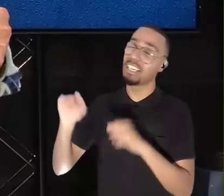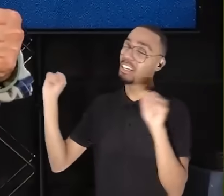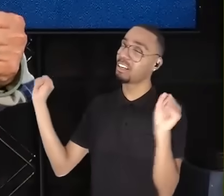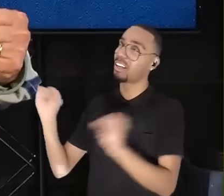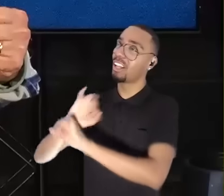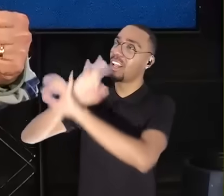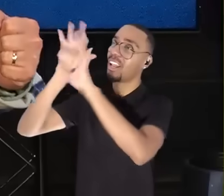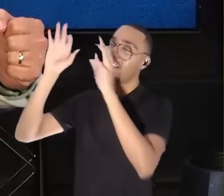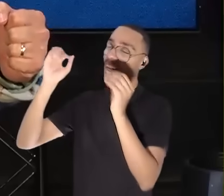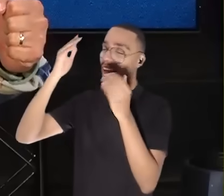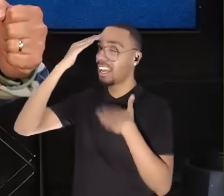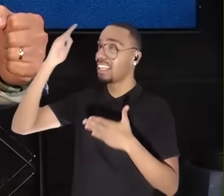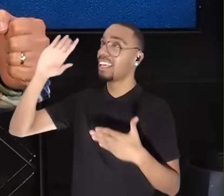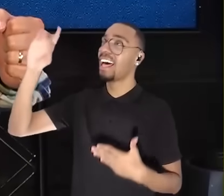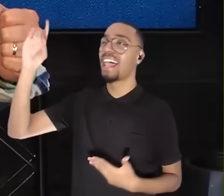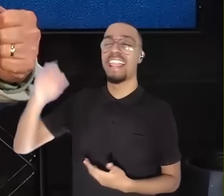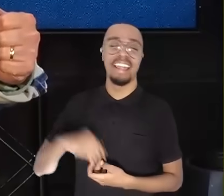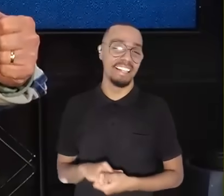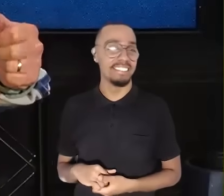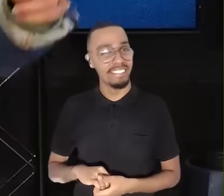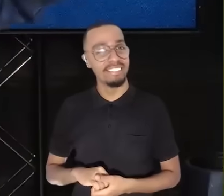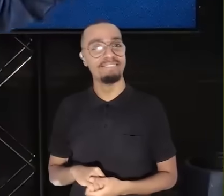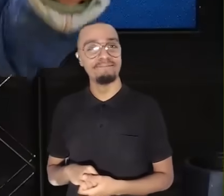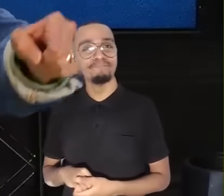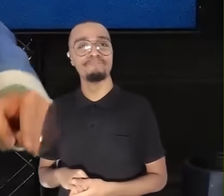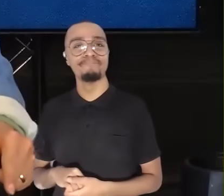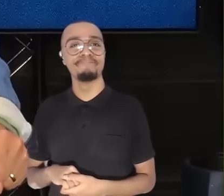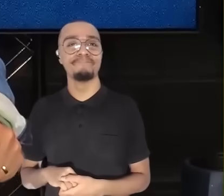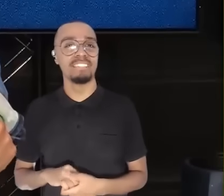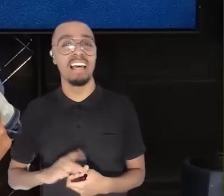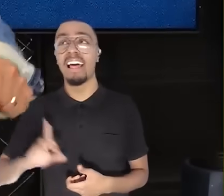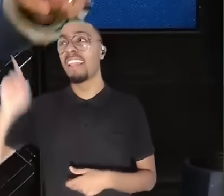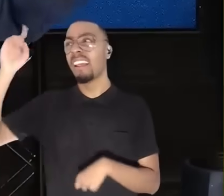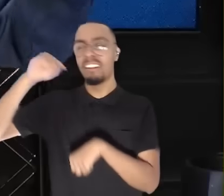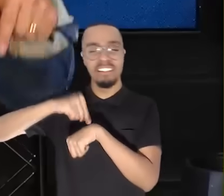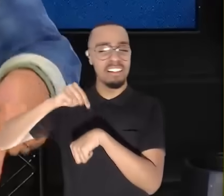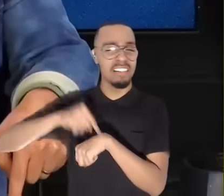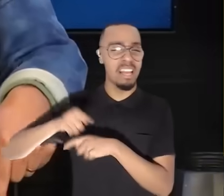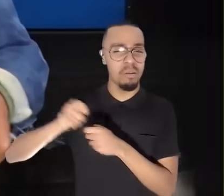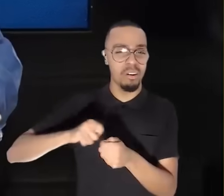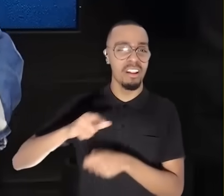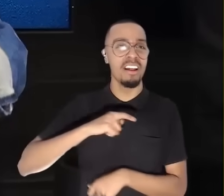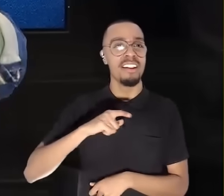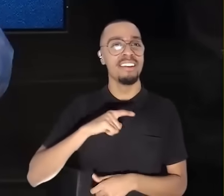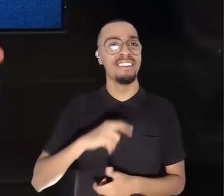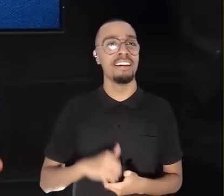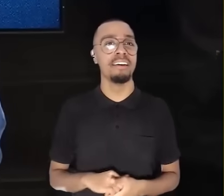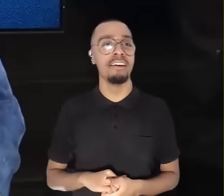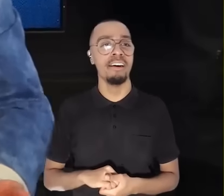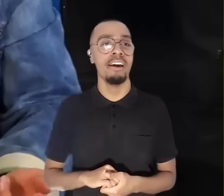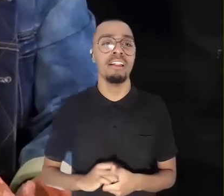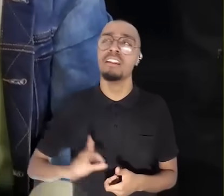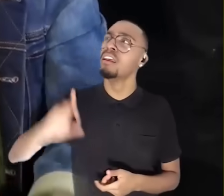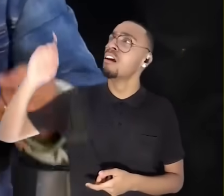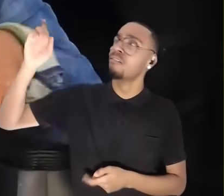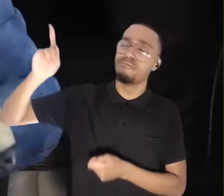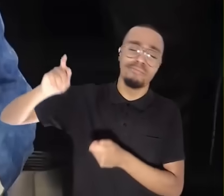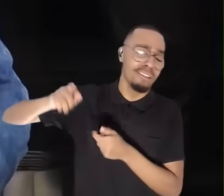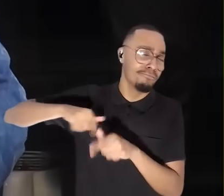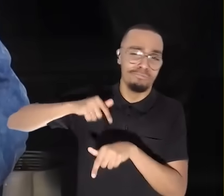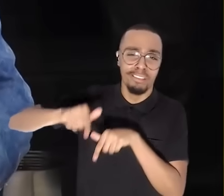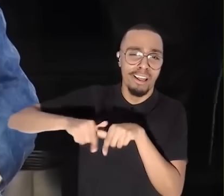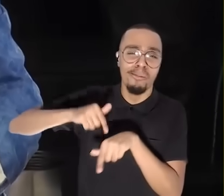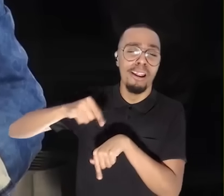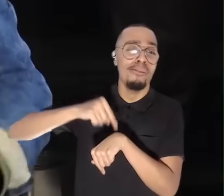glória. Está velho, está tarde, está nada. Ele é o Senhor do tempo. Ele faz tudo. Ele não trabalha para o tempo, é o tempo